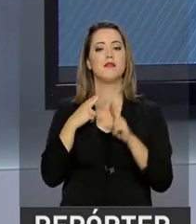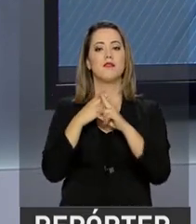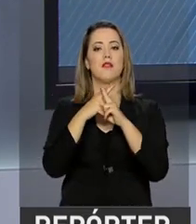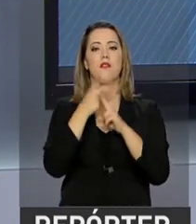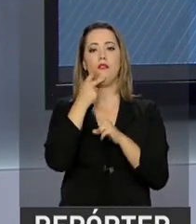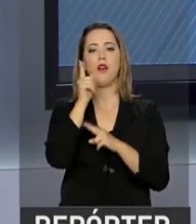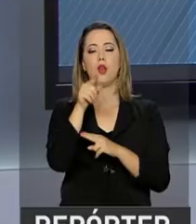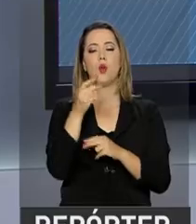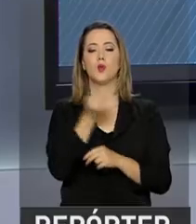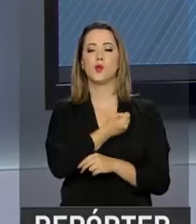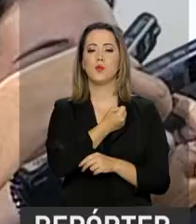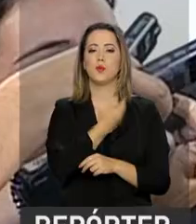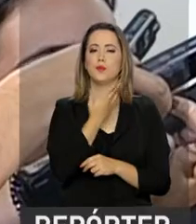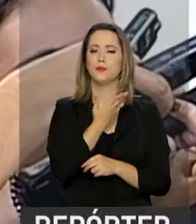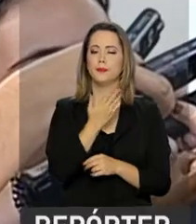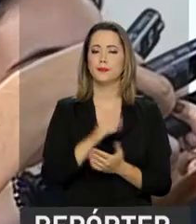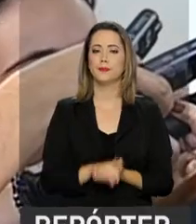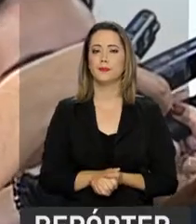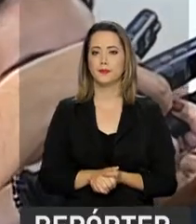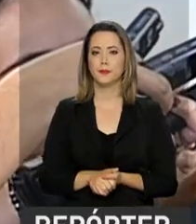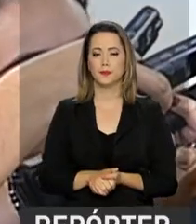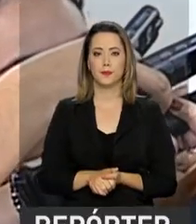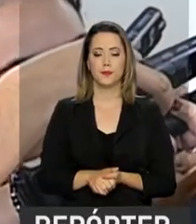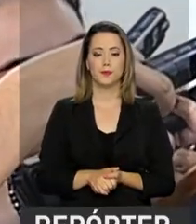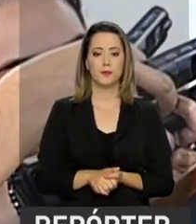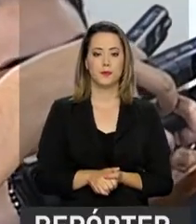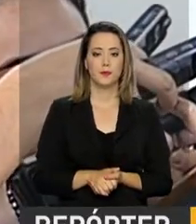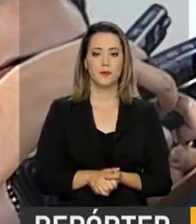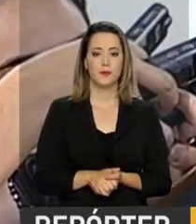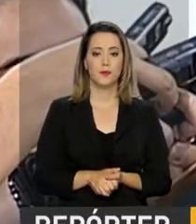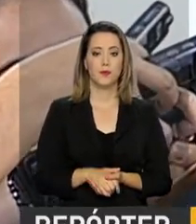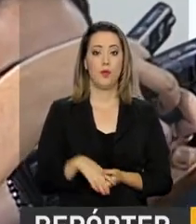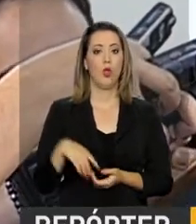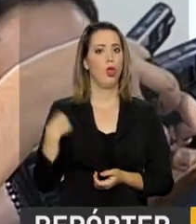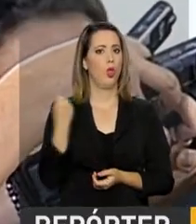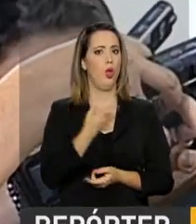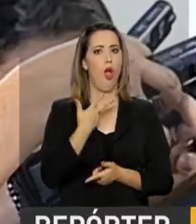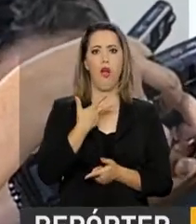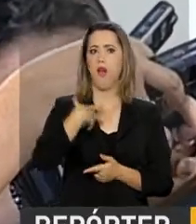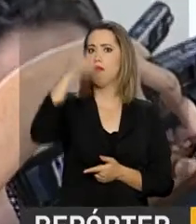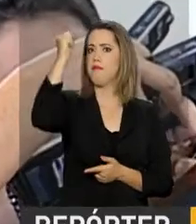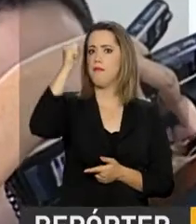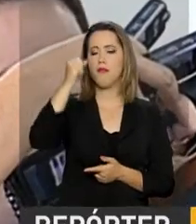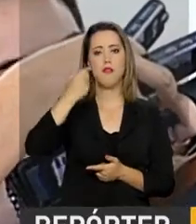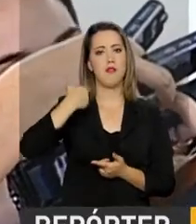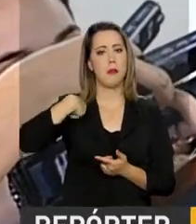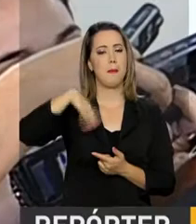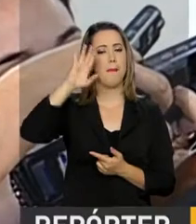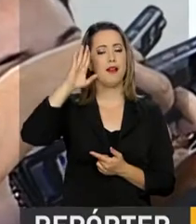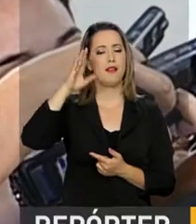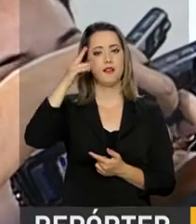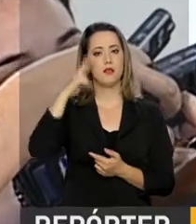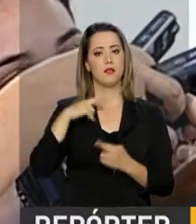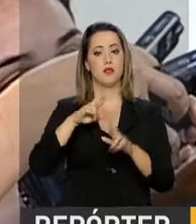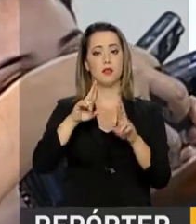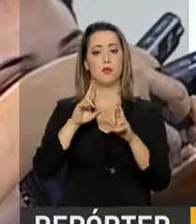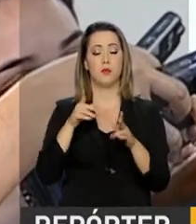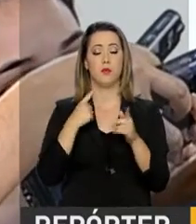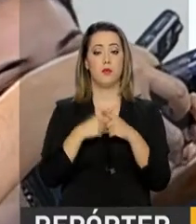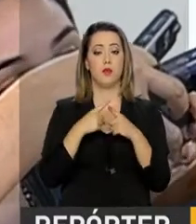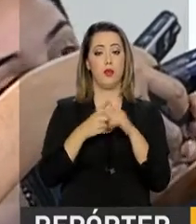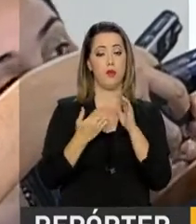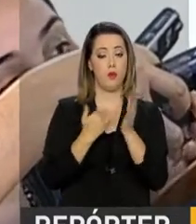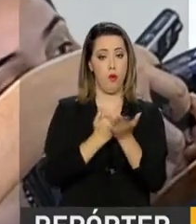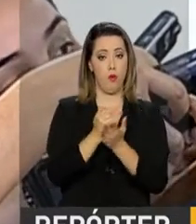comentou os números acho que superamos as expectativas porque inicialmente nossa previsão era